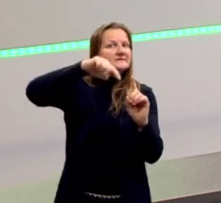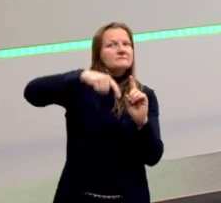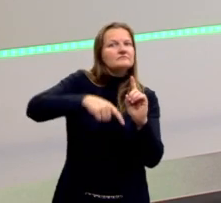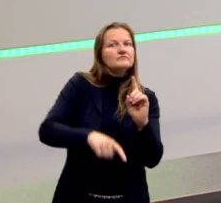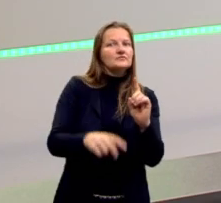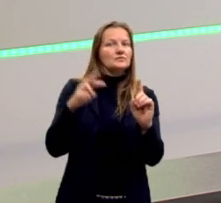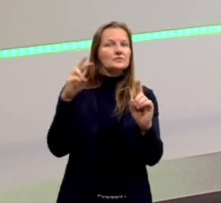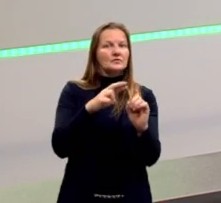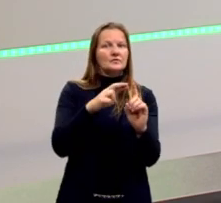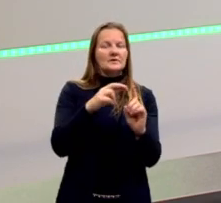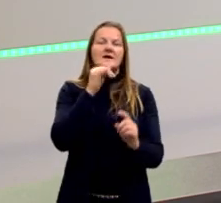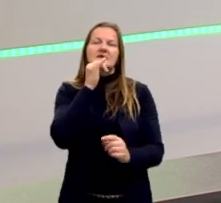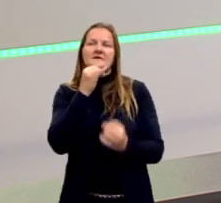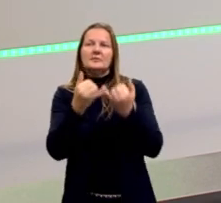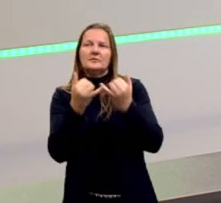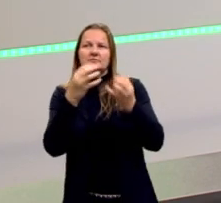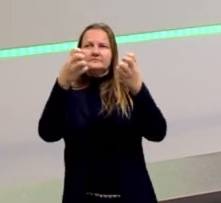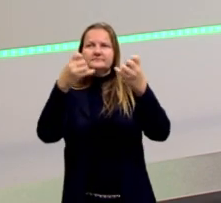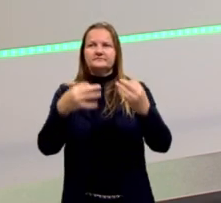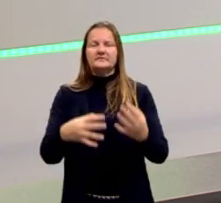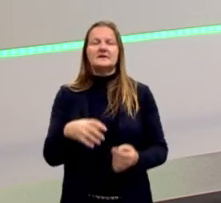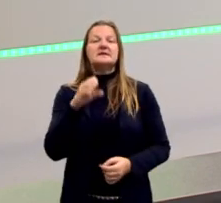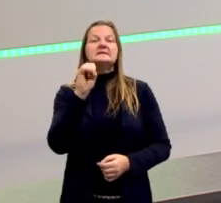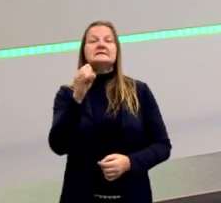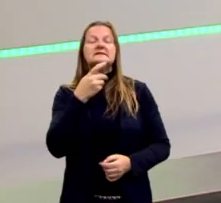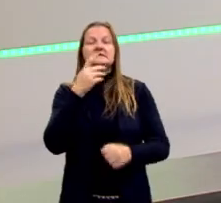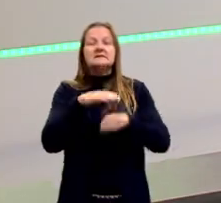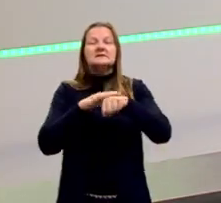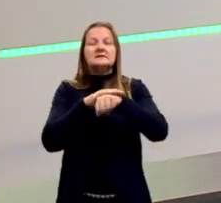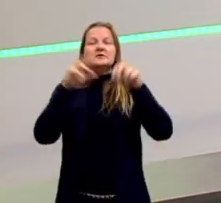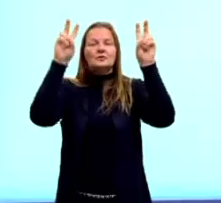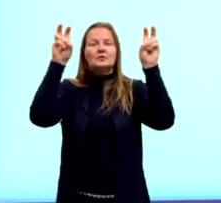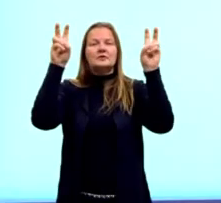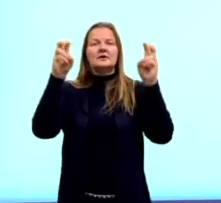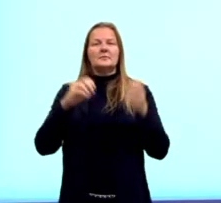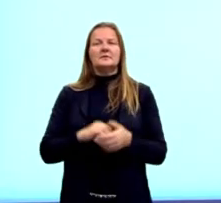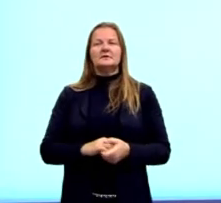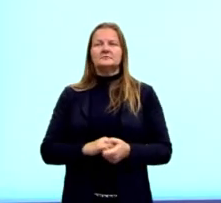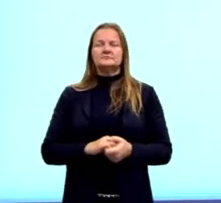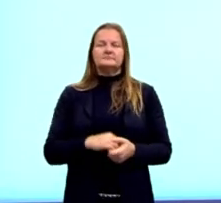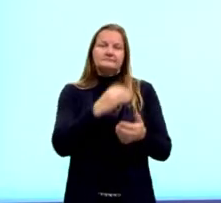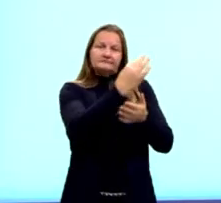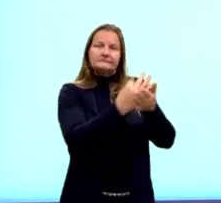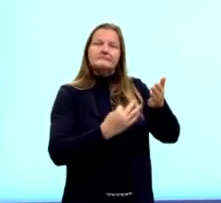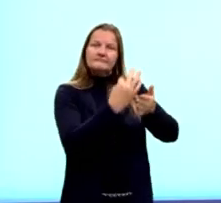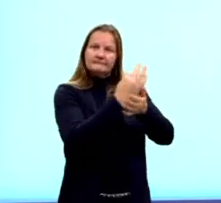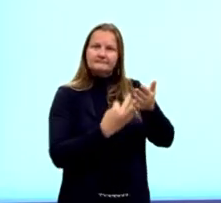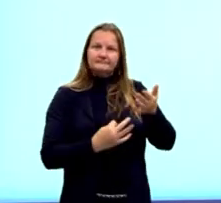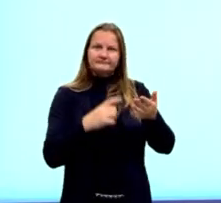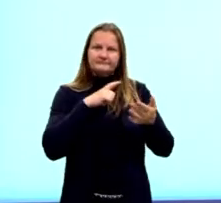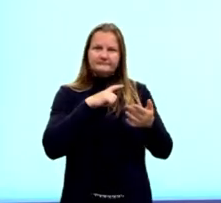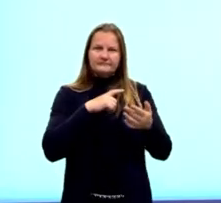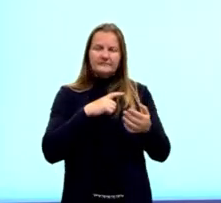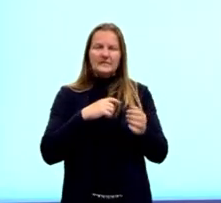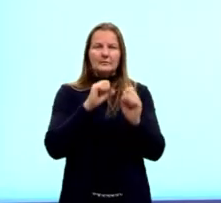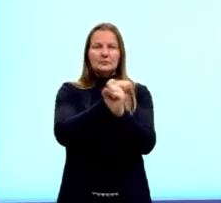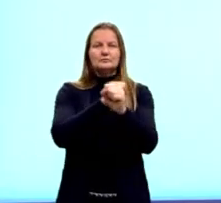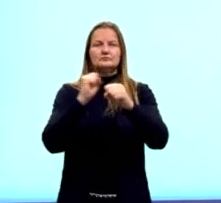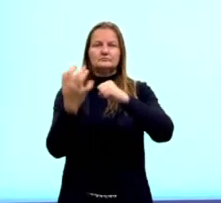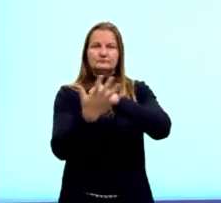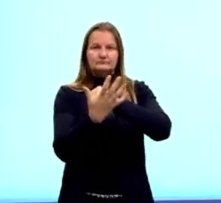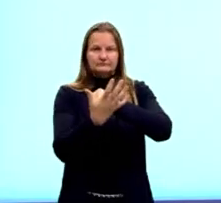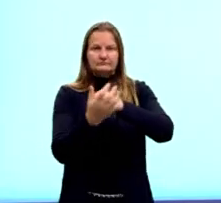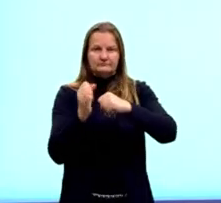por exemplo se a gente for falar na sobre se a gente for fazer um texto sobre o coronavírus